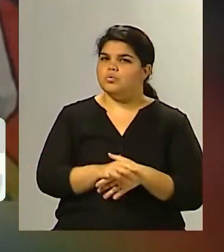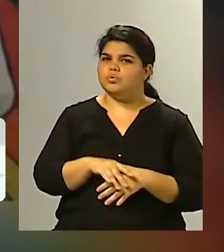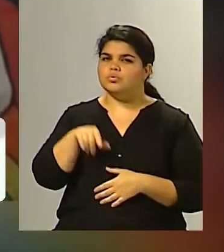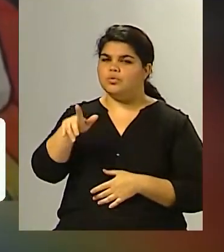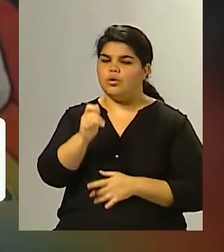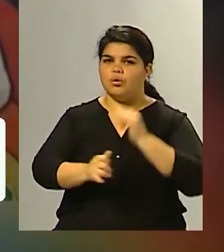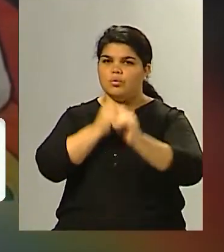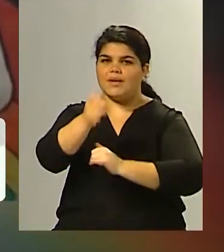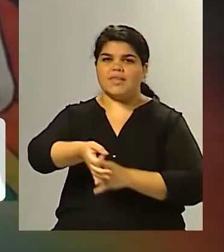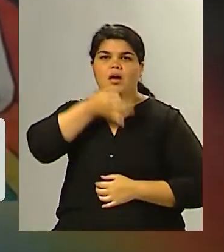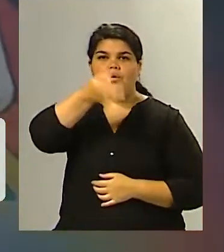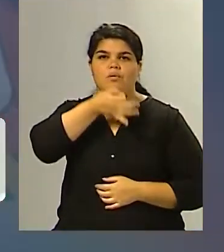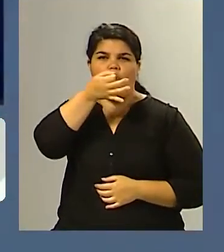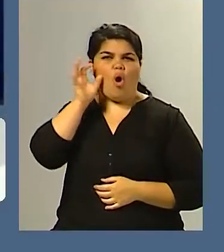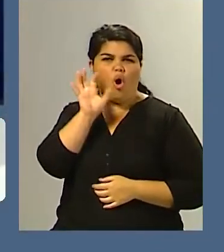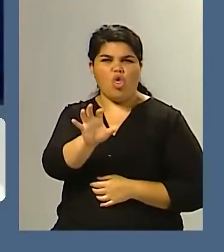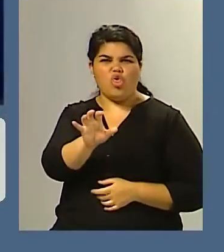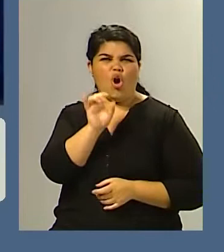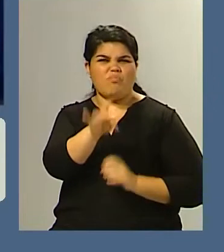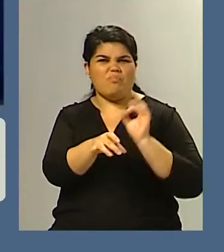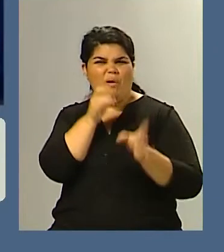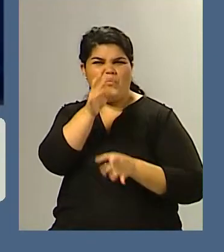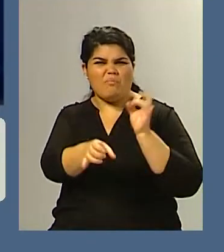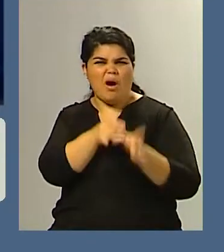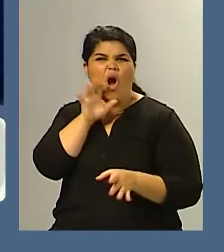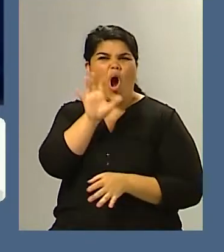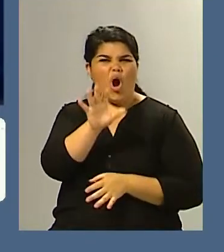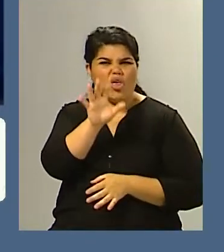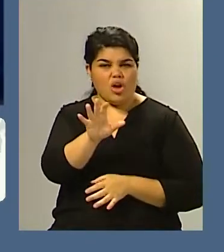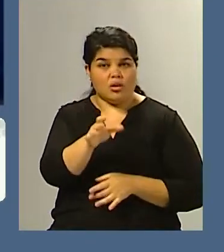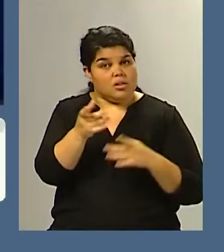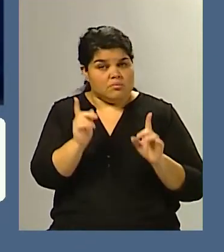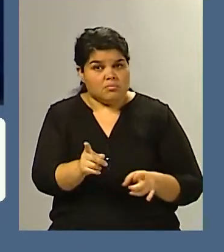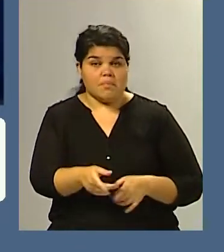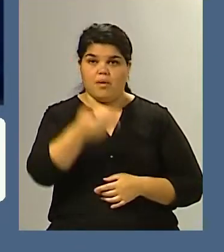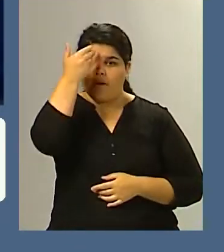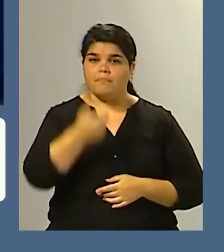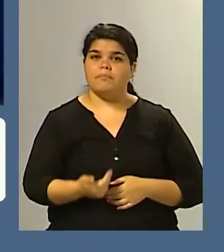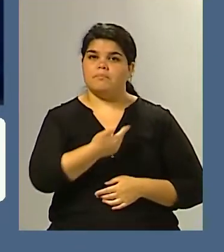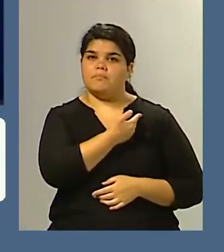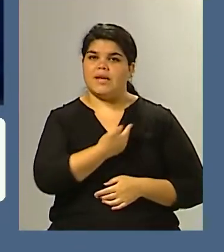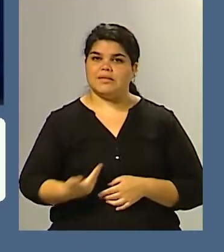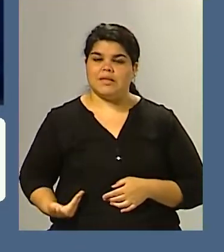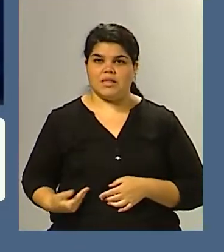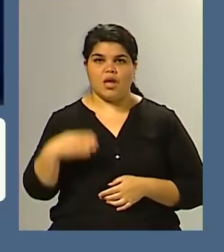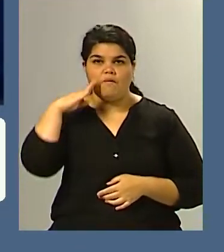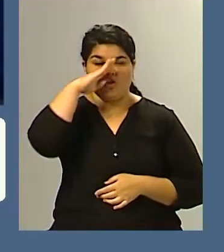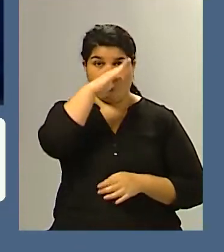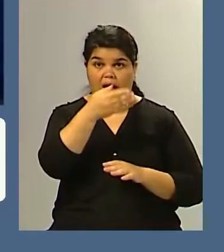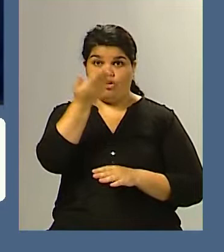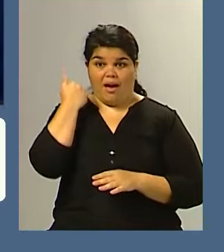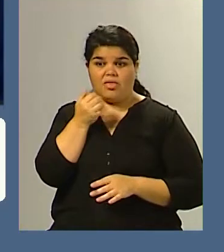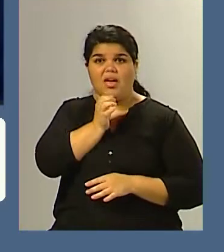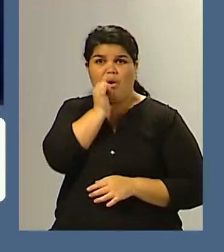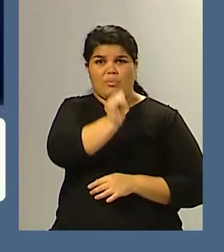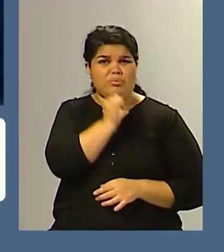mensaje que era, digamos, una moneda corriente en la propia boca del presidente Bolsonaro. Y se